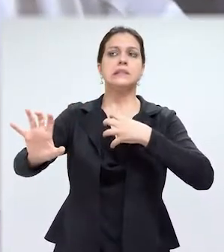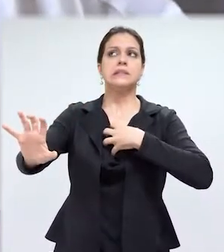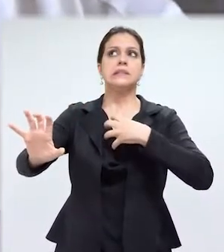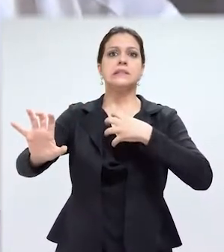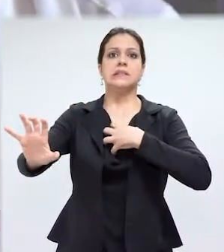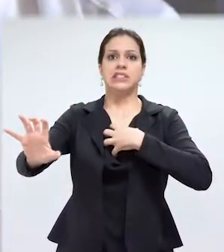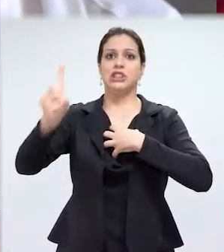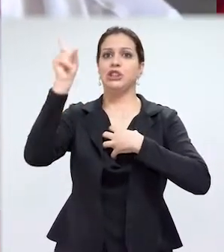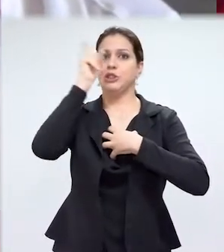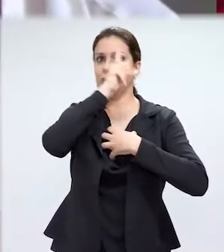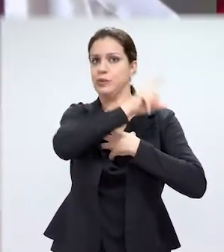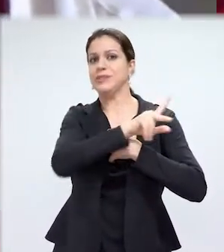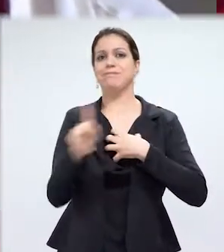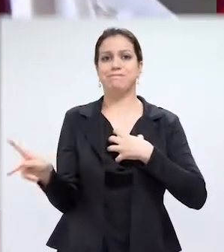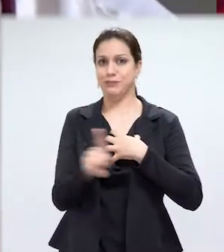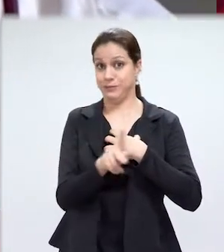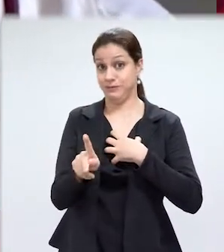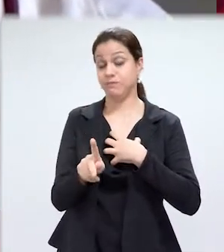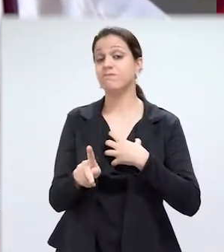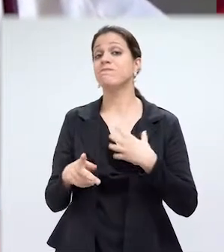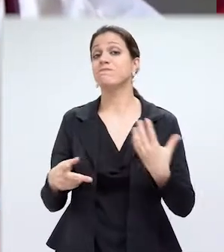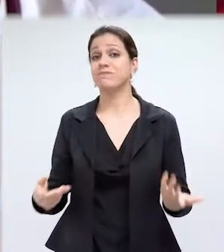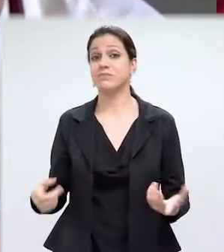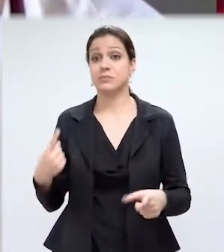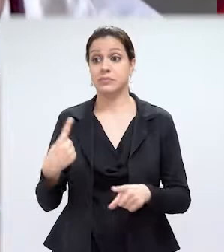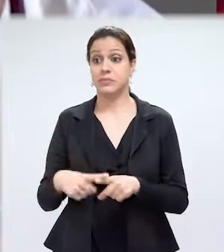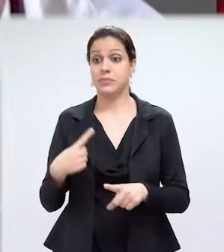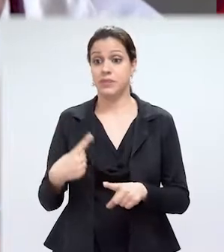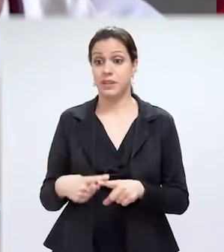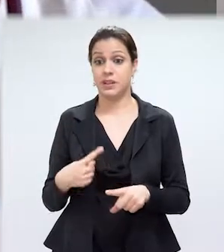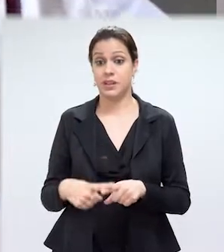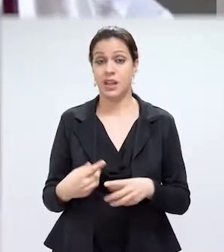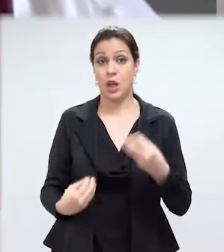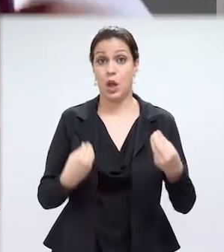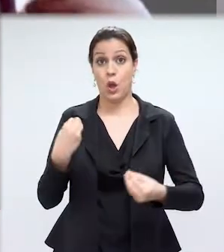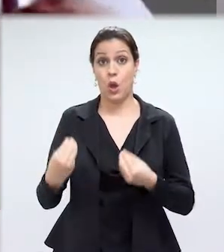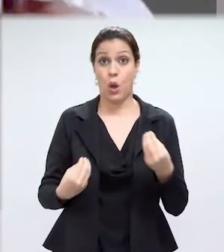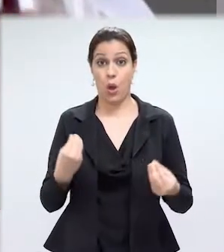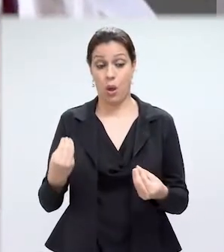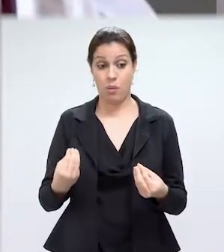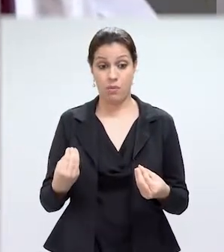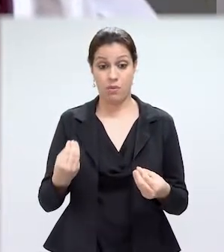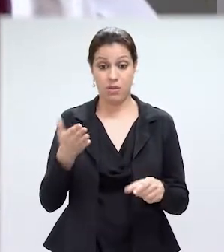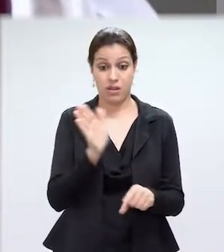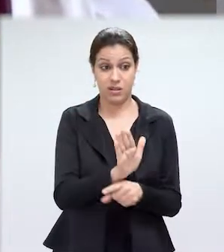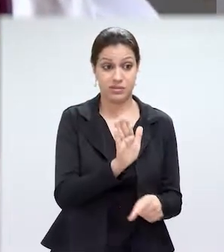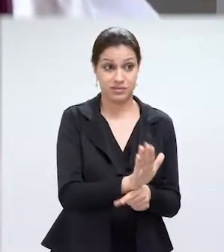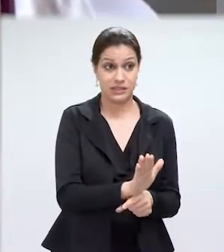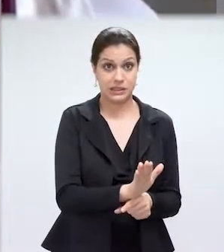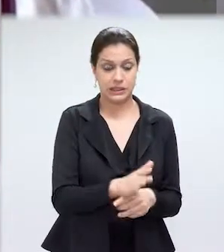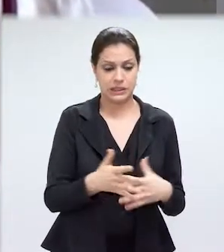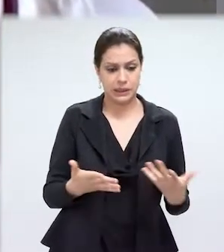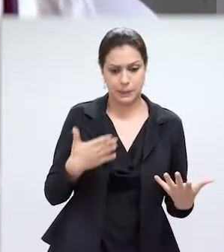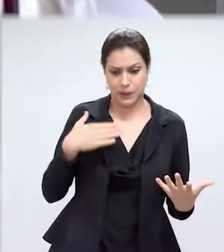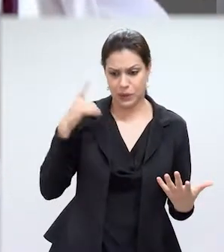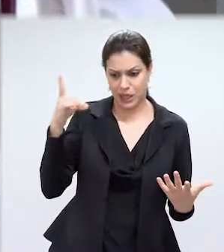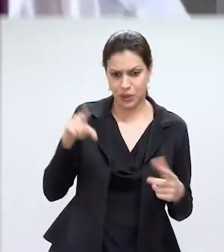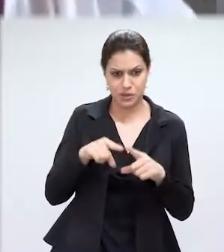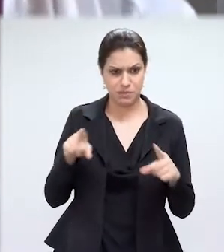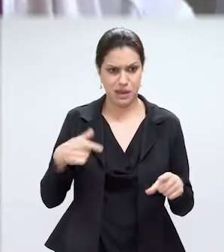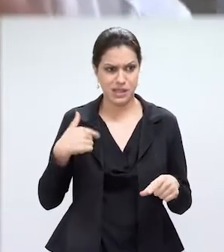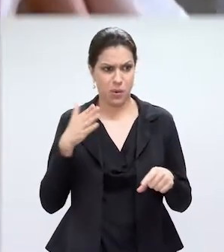agora eles estão vendo como é difícil ser professor, porque o que sobra para eles lá de